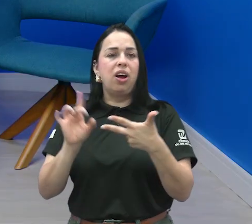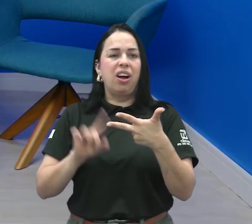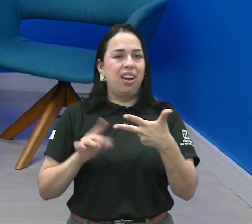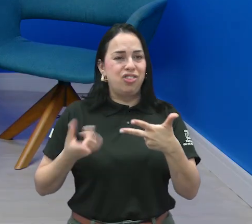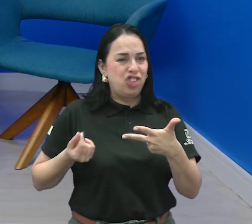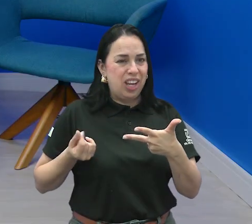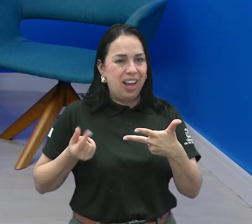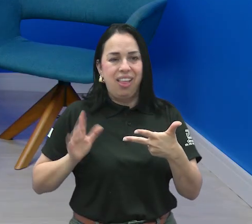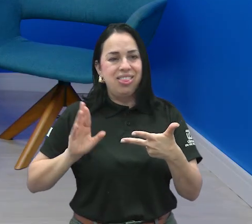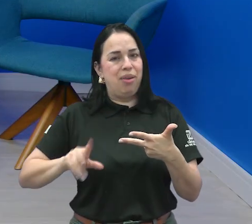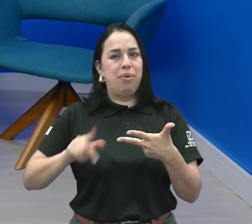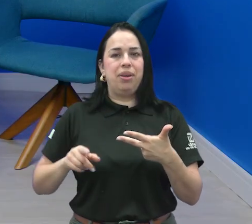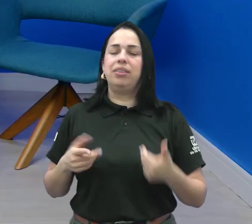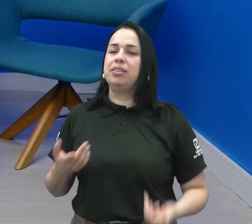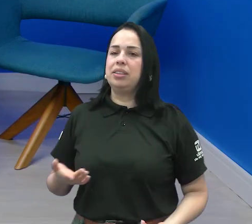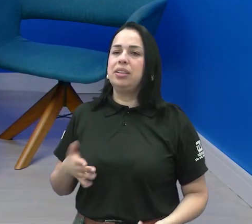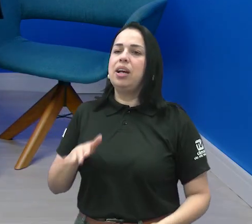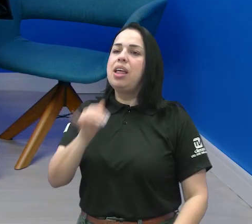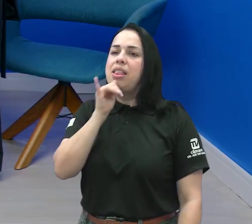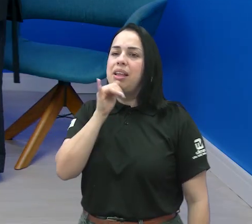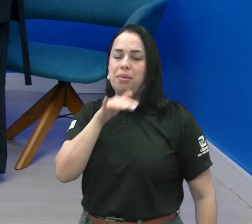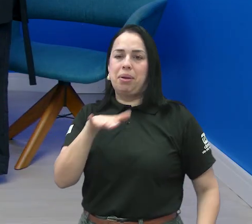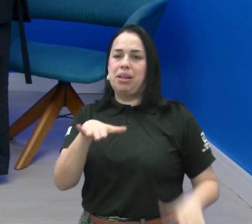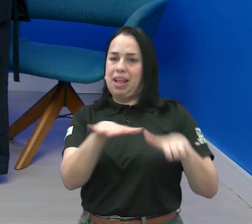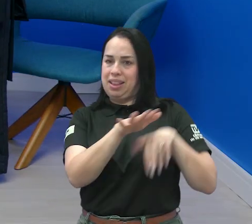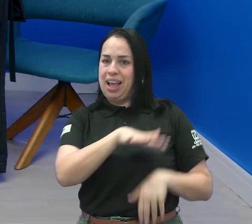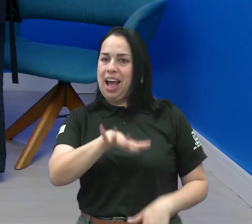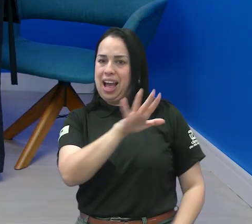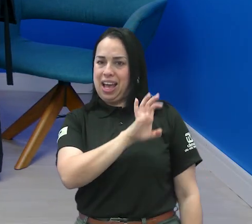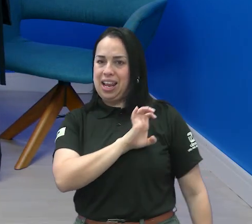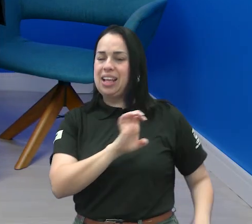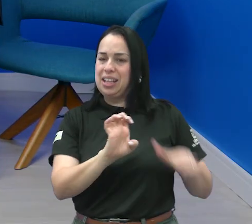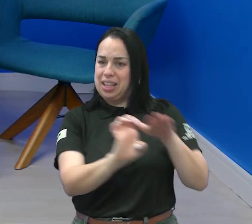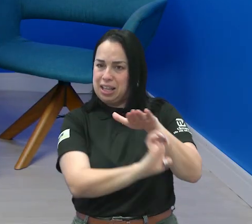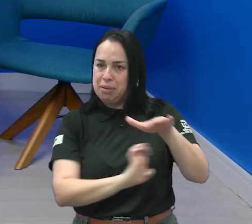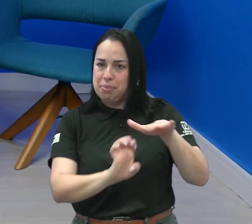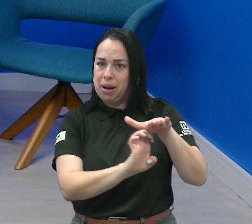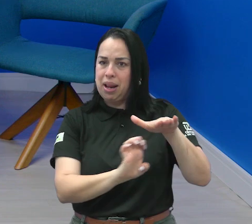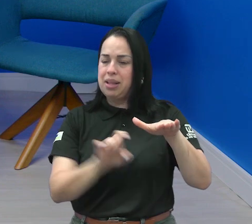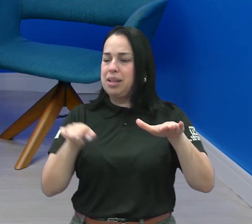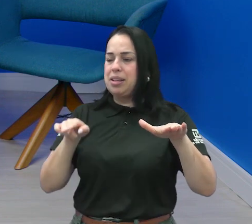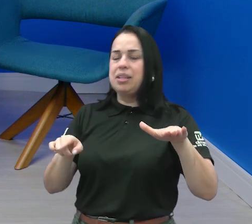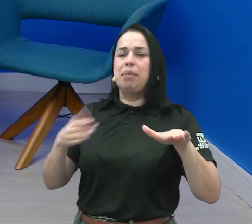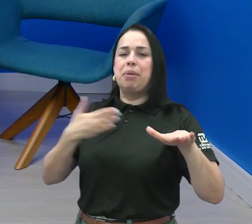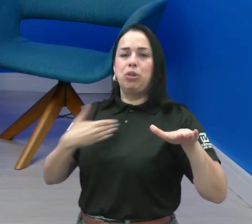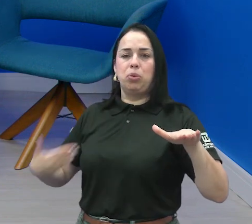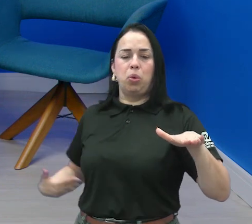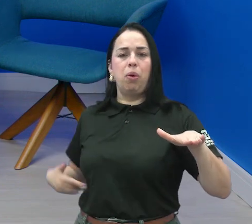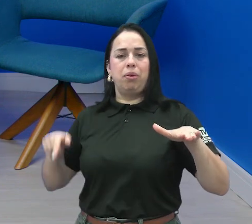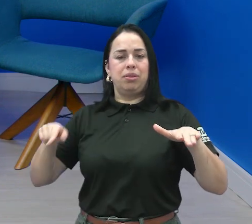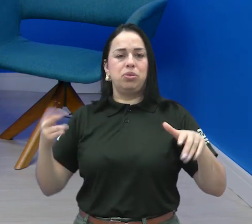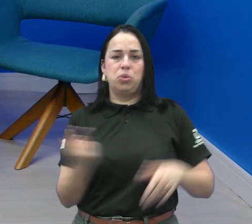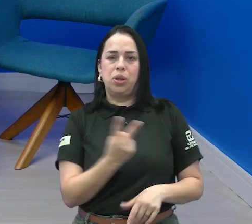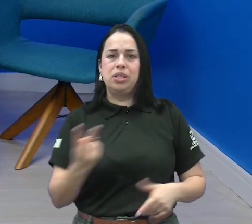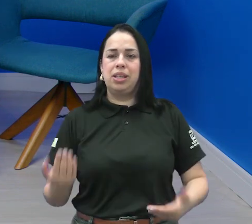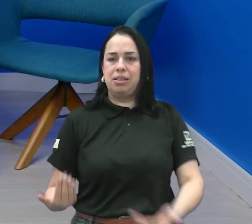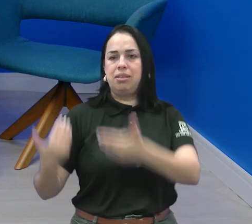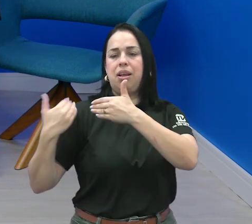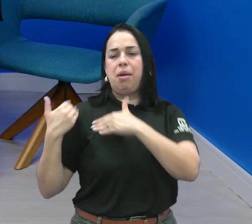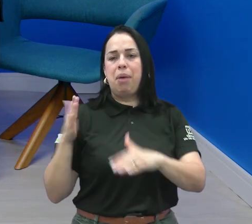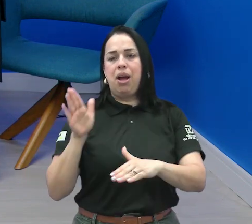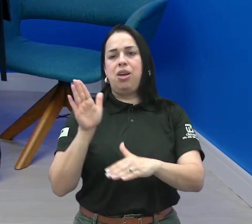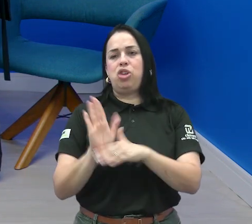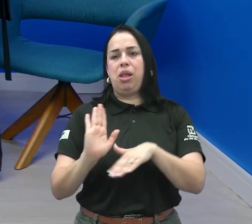não é só a renda, né? Verdade, a gente vê como o setor privado, além do público, que a gente imagina que é só ele que tem essa responsabilidade, também contribui com